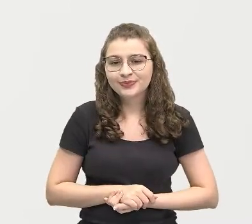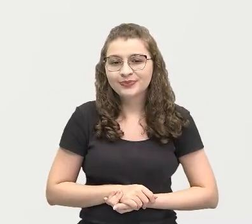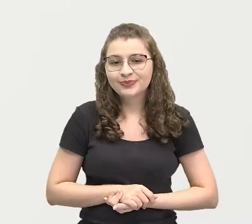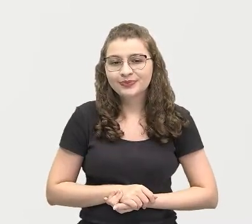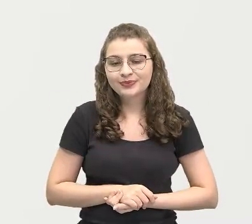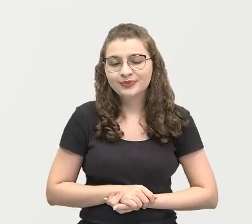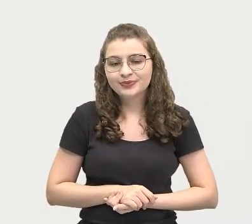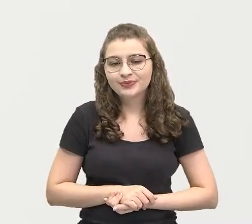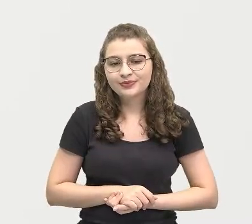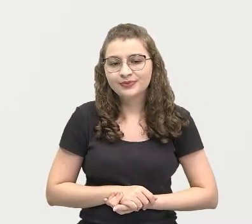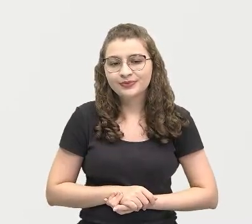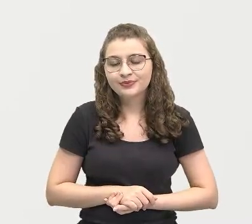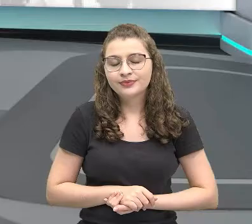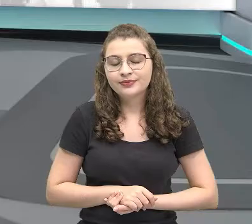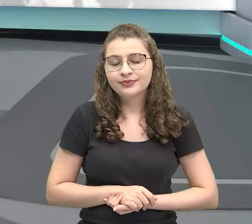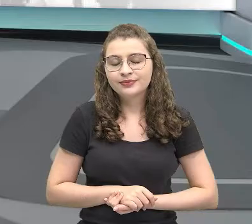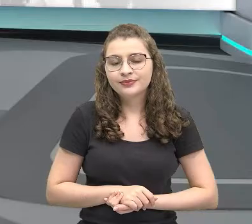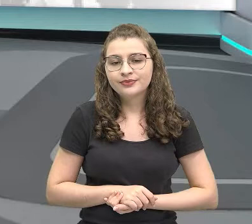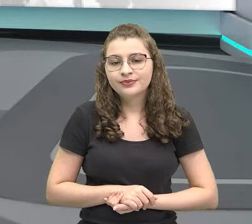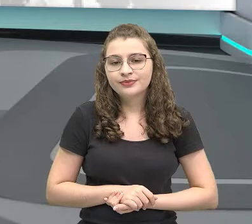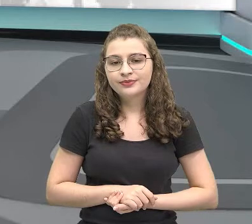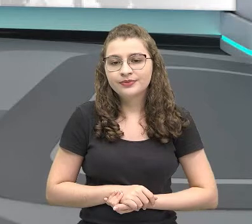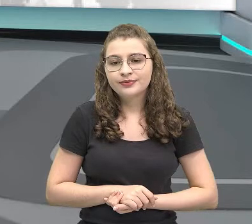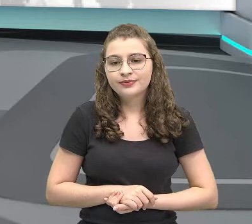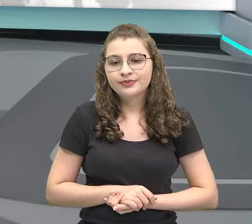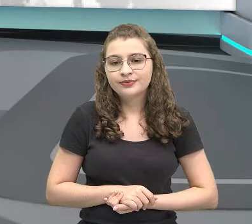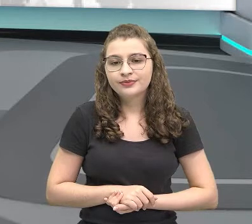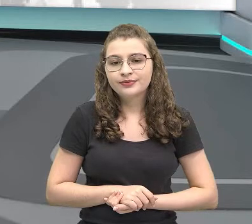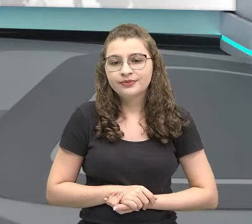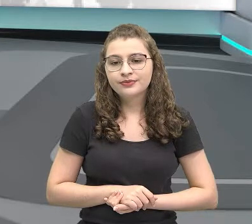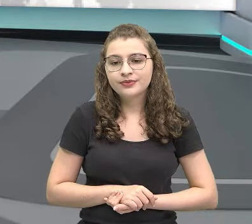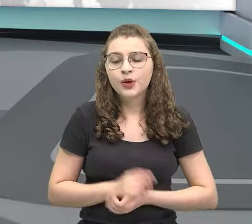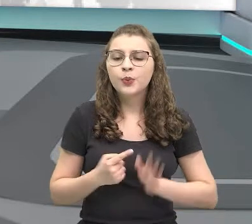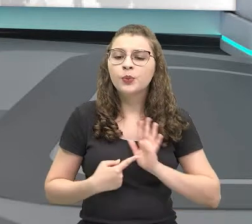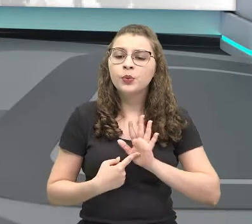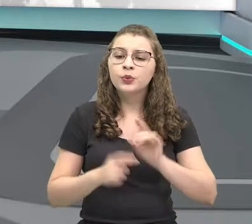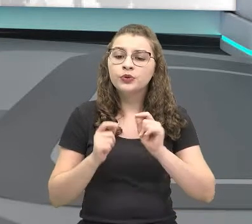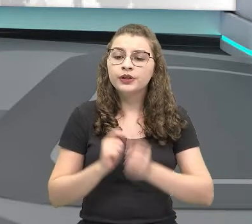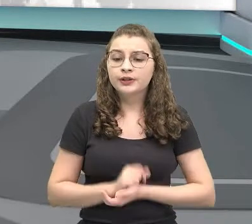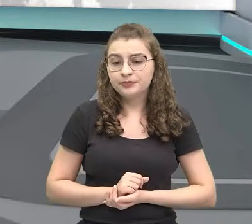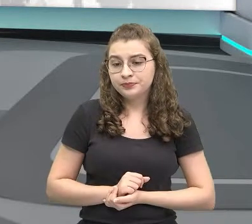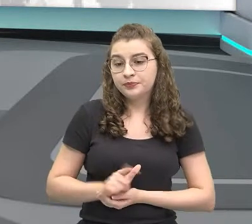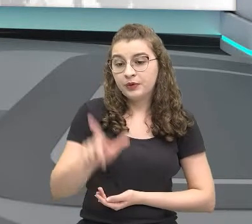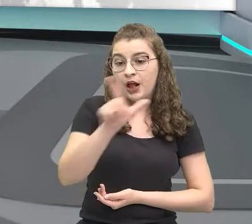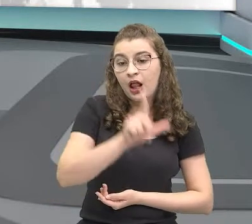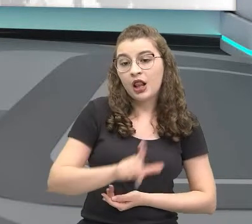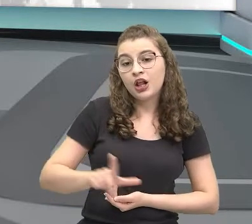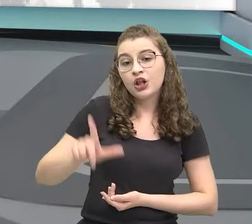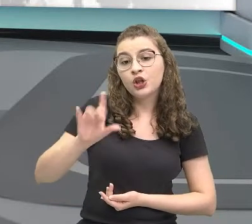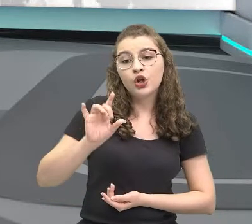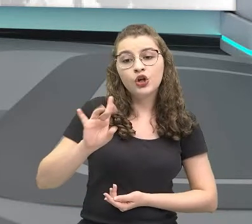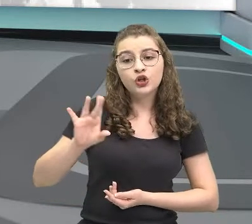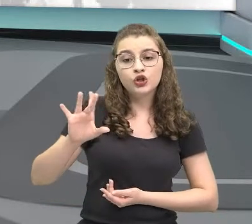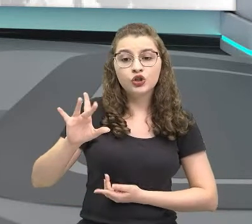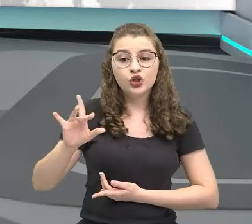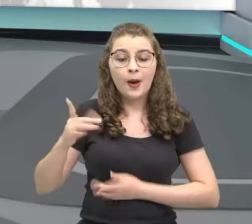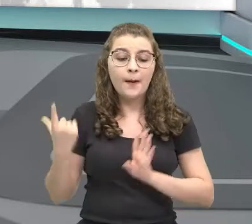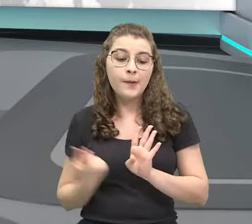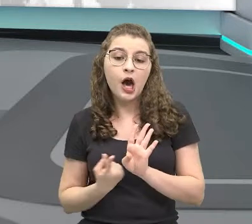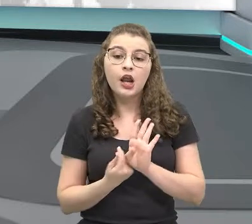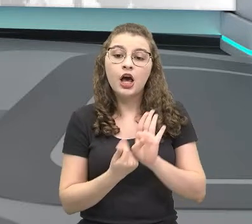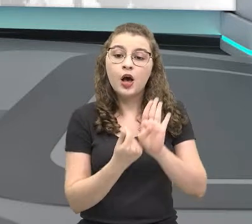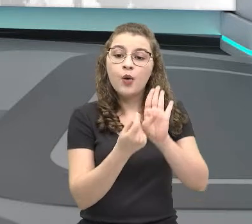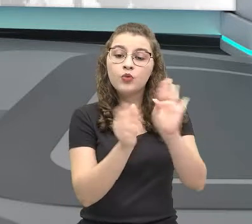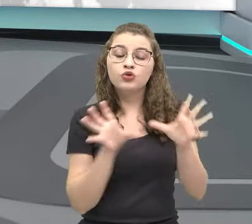sorriso da sociedade. Olha só, indicava ali a elite que a literatura só servia à alta sociedade.